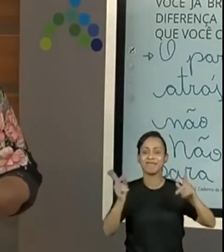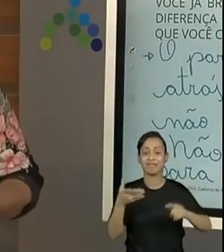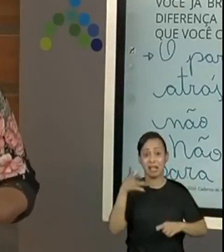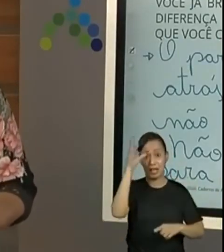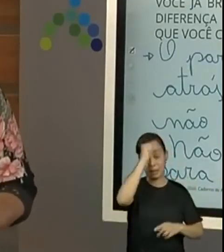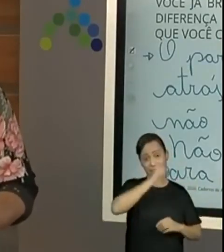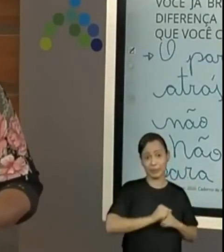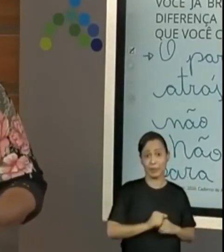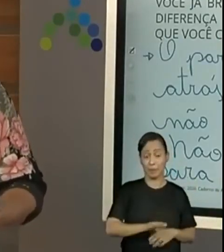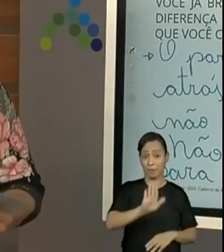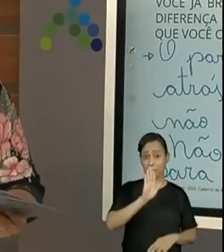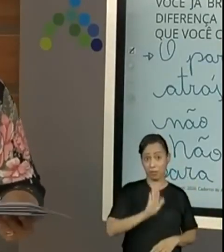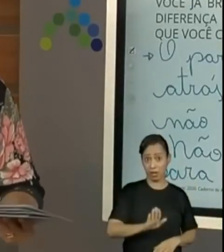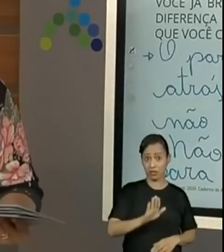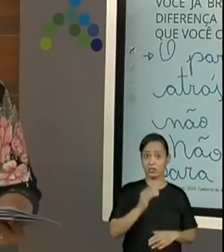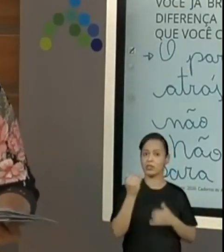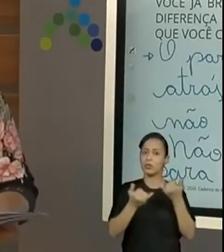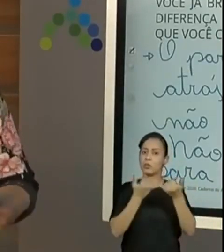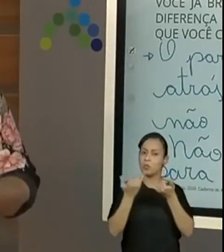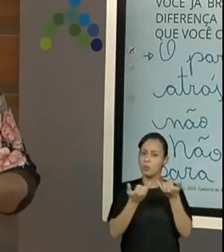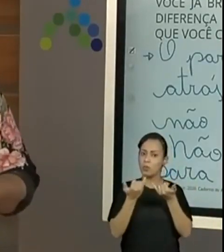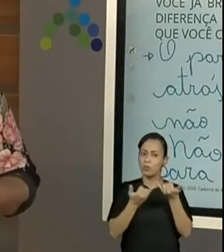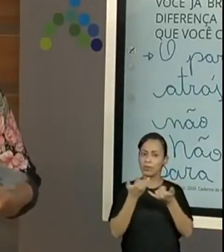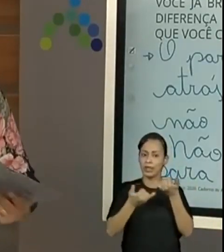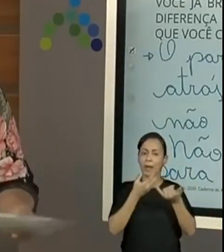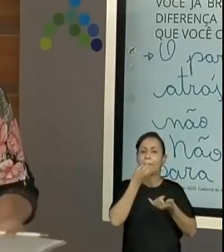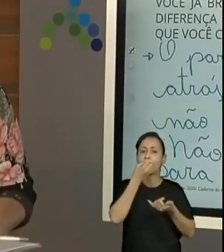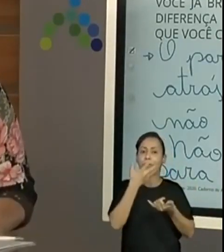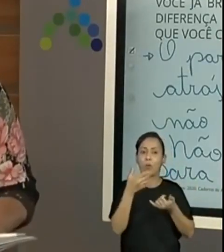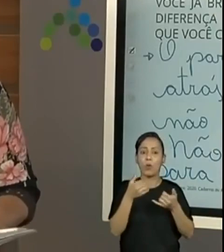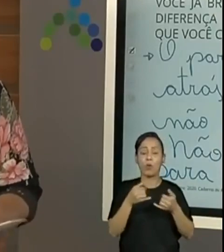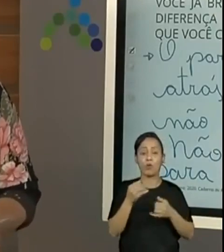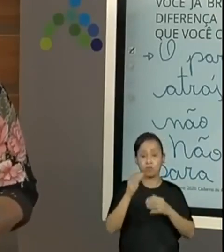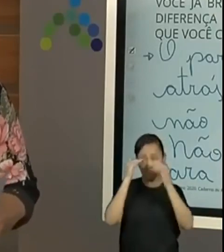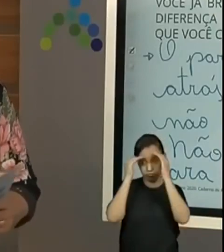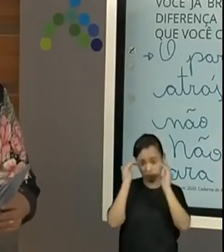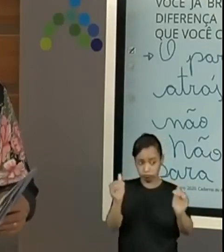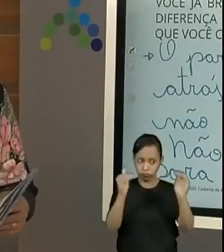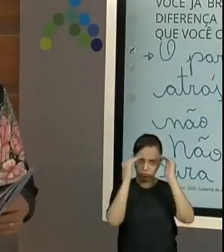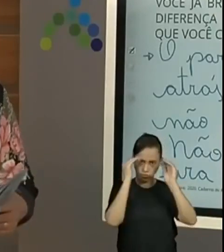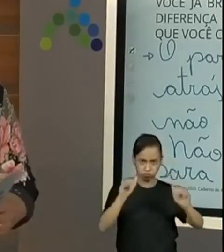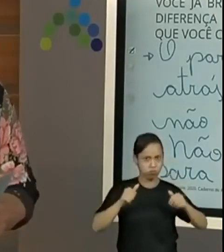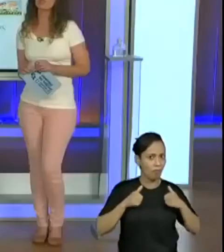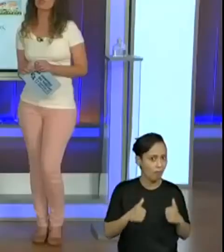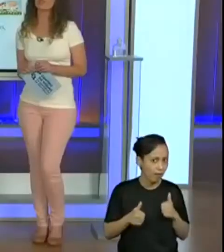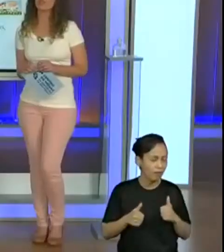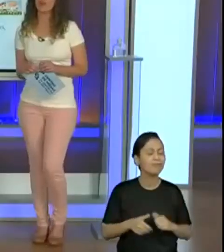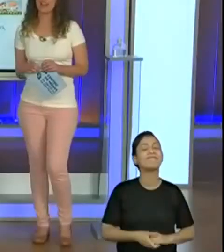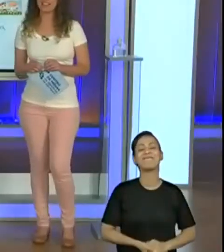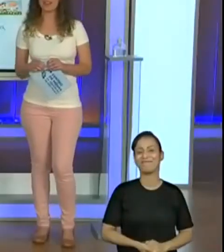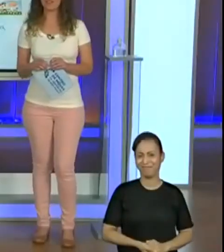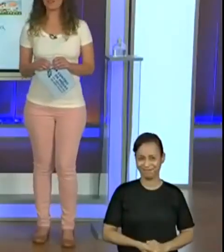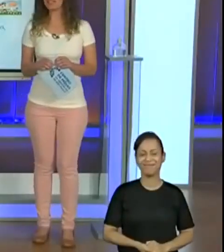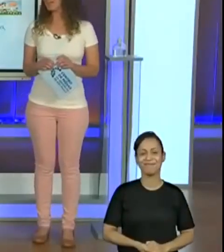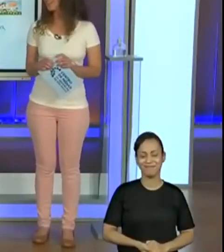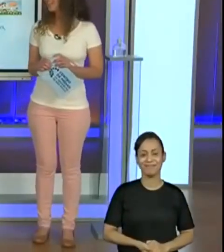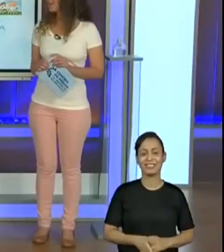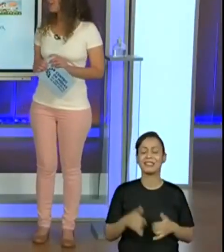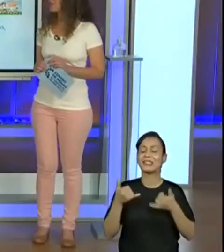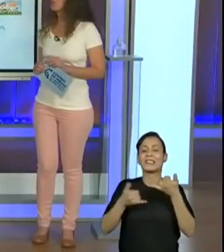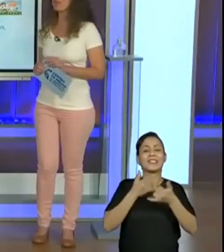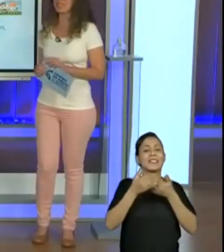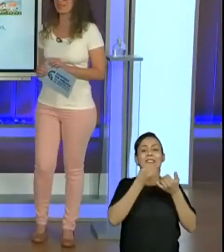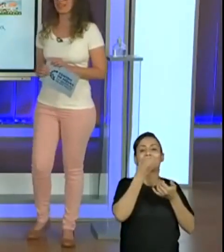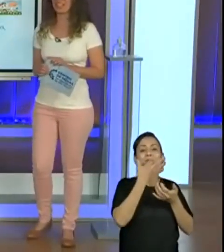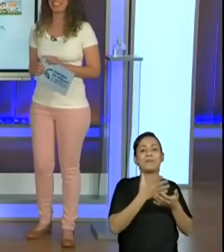importante respeitar o local que você está, porque... varia de um lugar para o outro. Podemos continuar, professora? Podemos continuar. Esse negócio de brincadeira